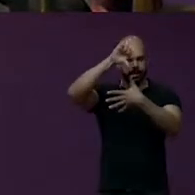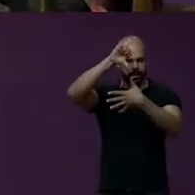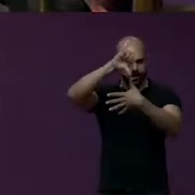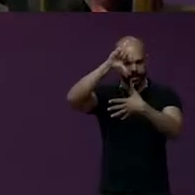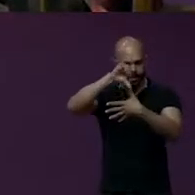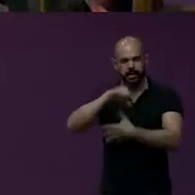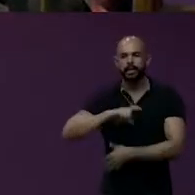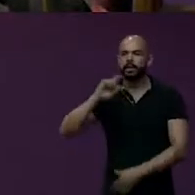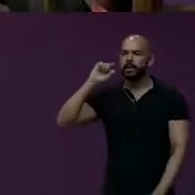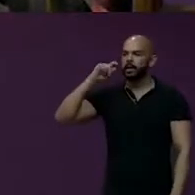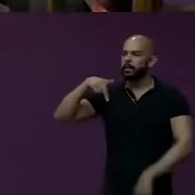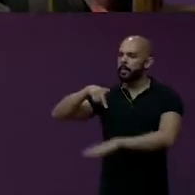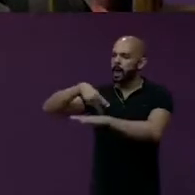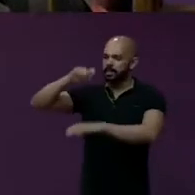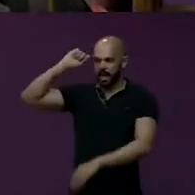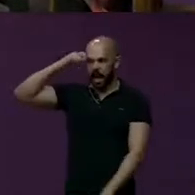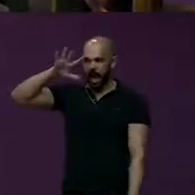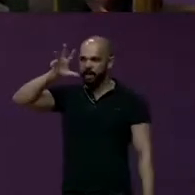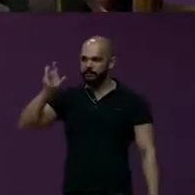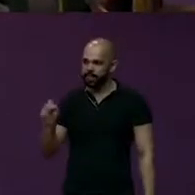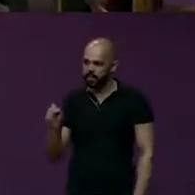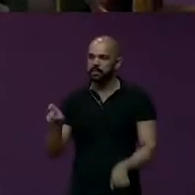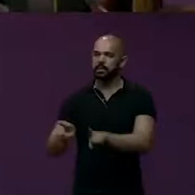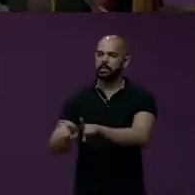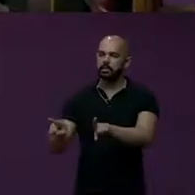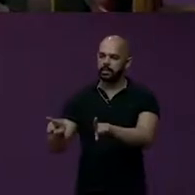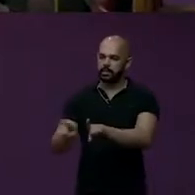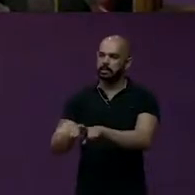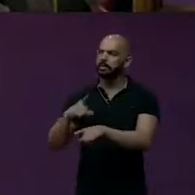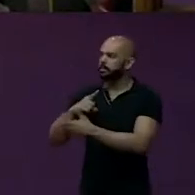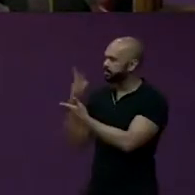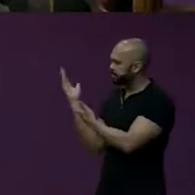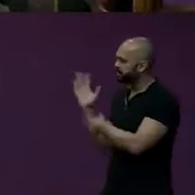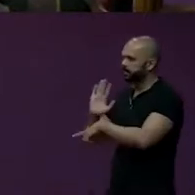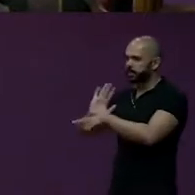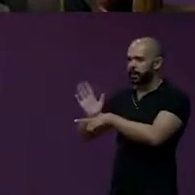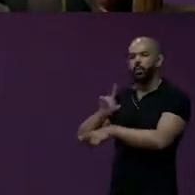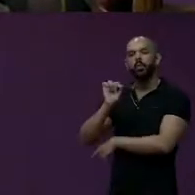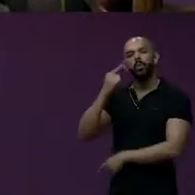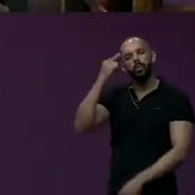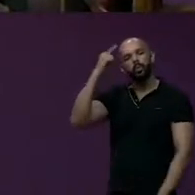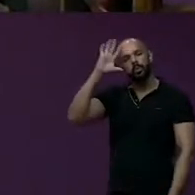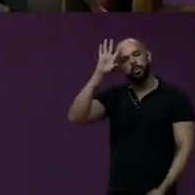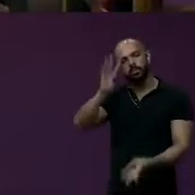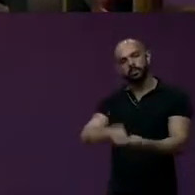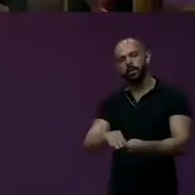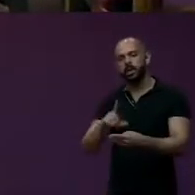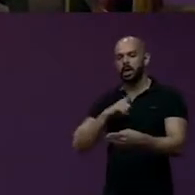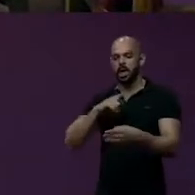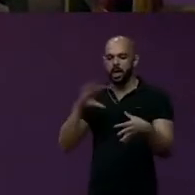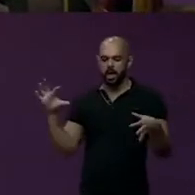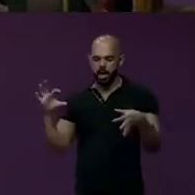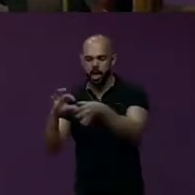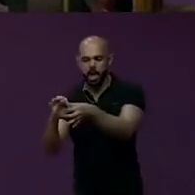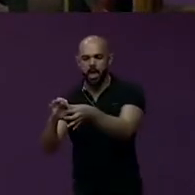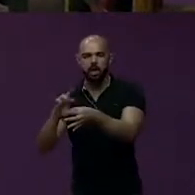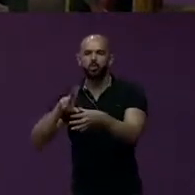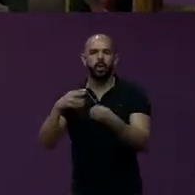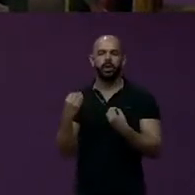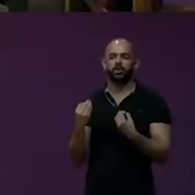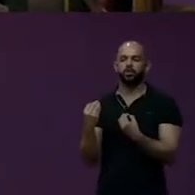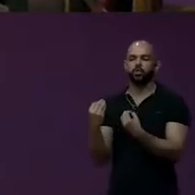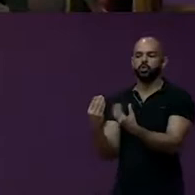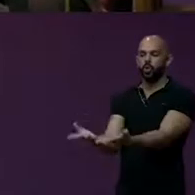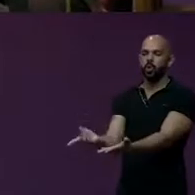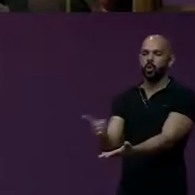os países africanos, isso também está demonstrado no vídeo, que a ideia, que a cooperação, ela não é uma